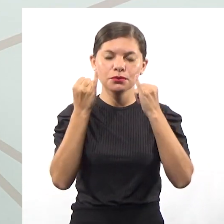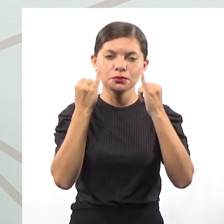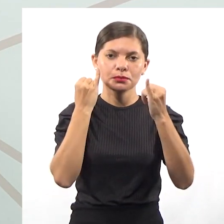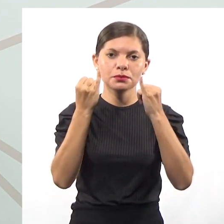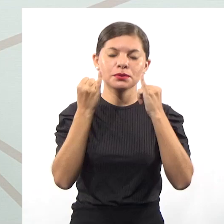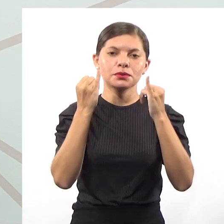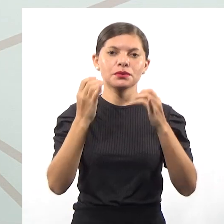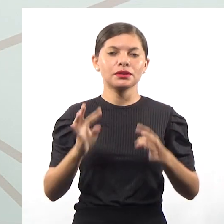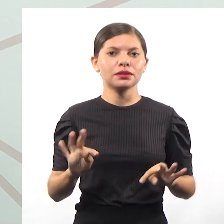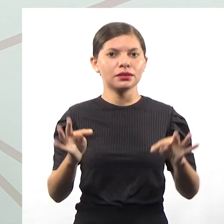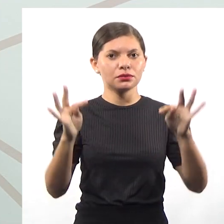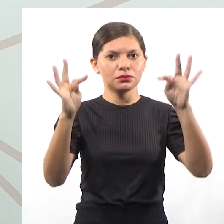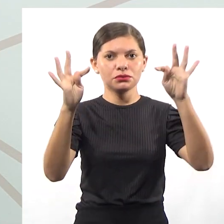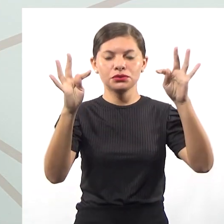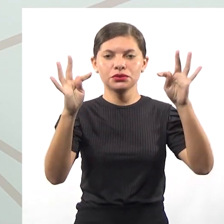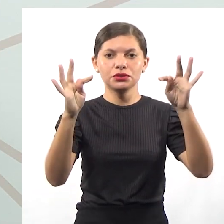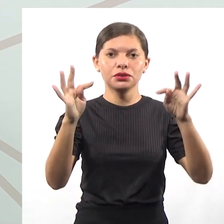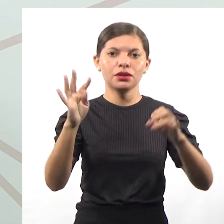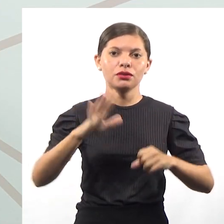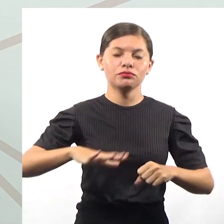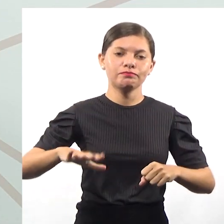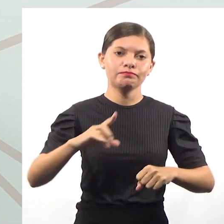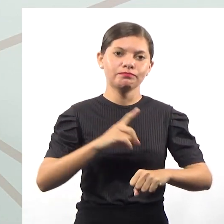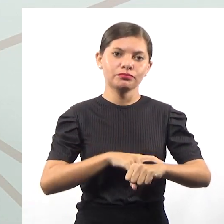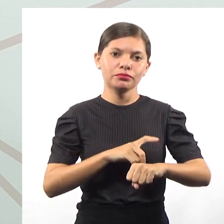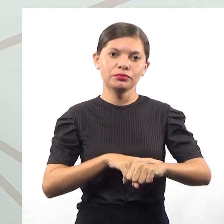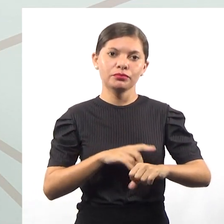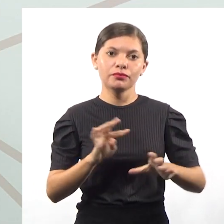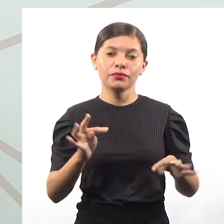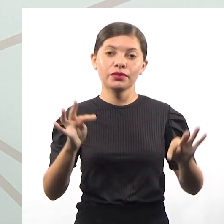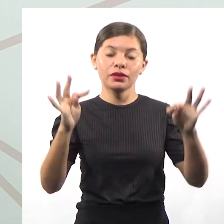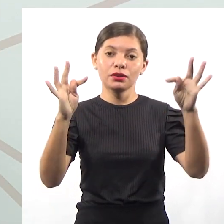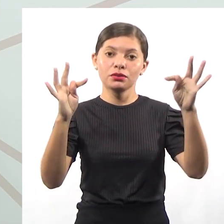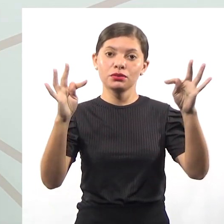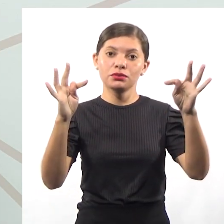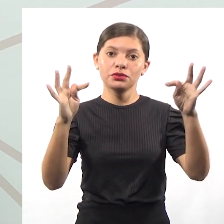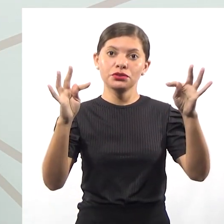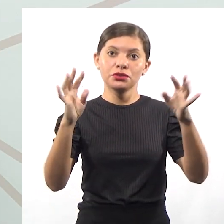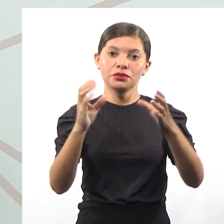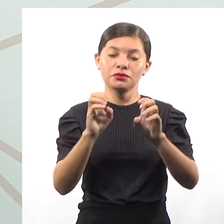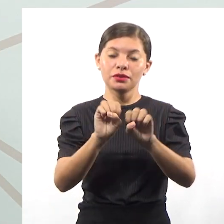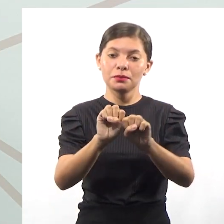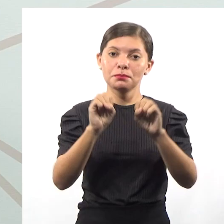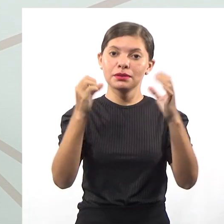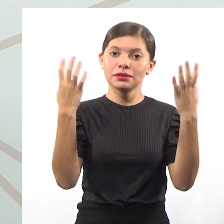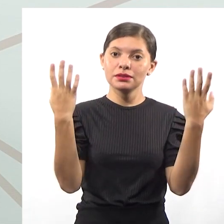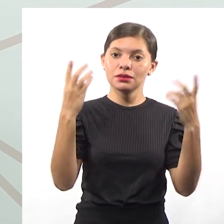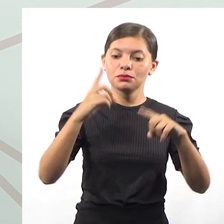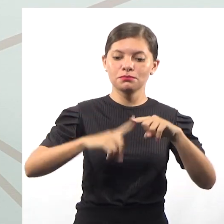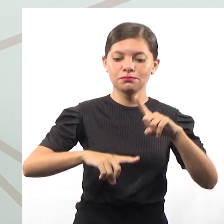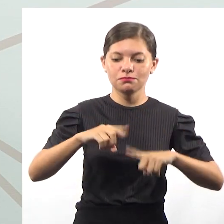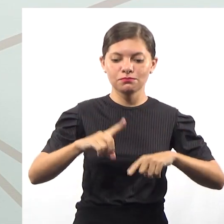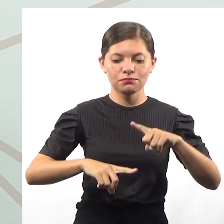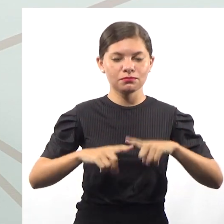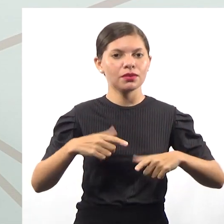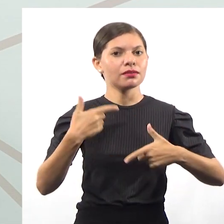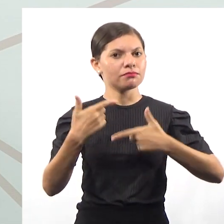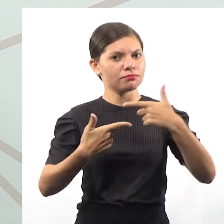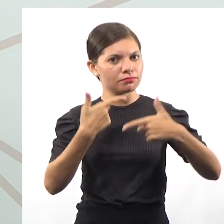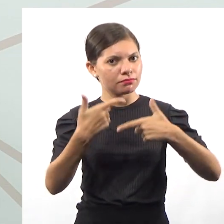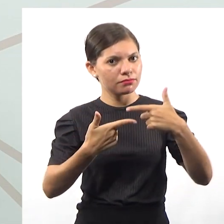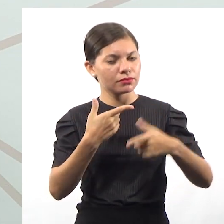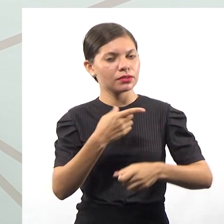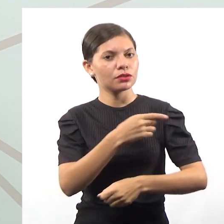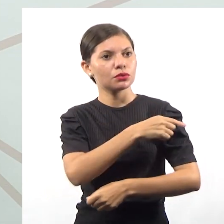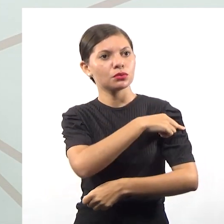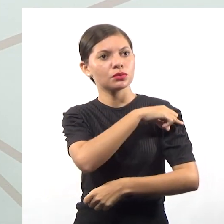na era das tecnologias da informação, a tecnologia vai aparecer como um instrumento e como ferramenta que devem ser